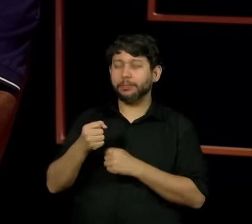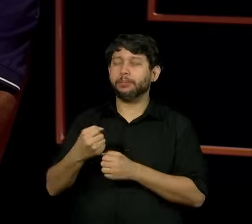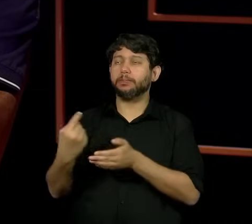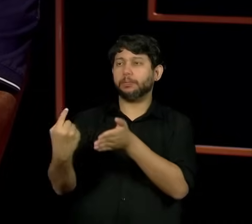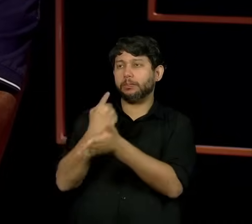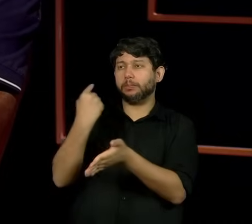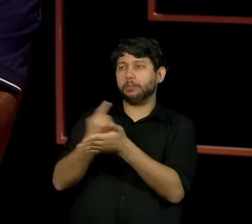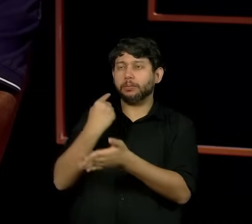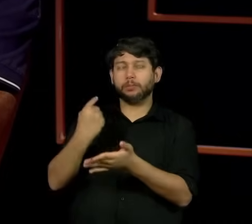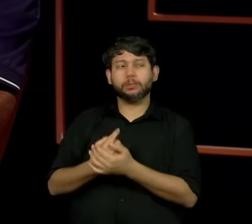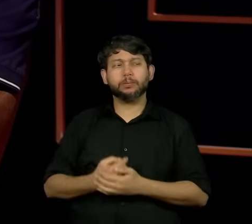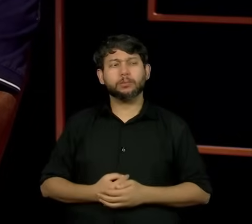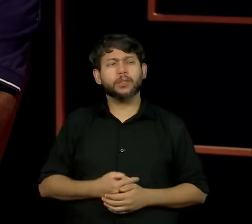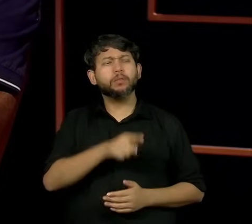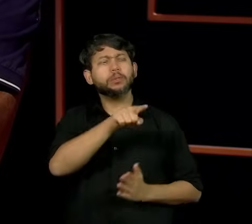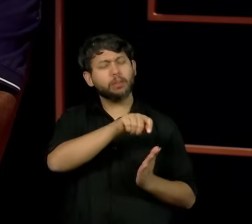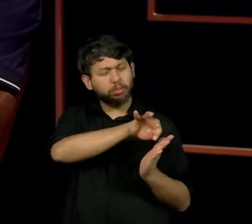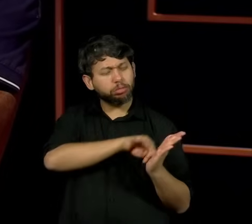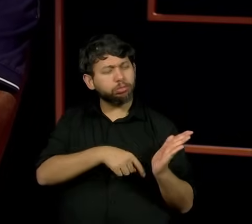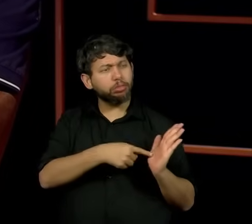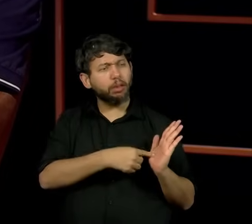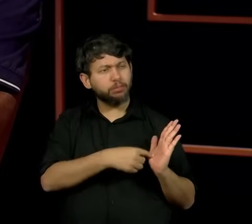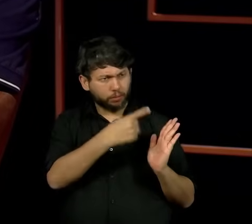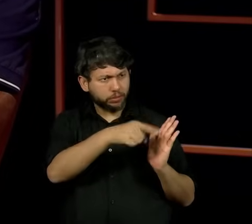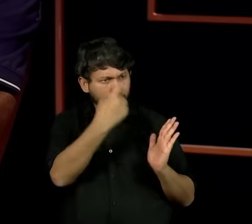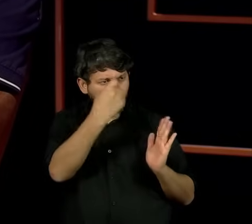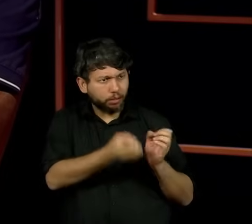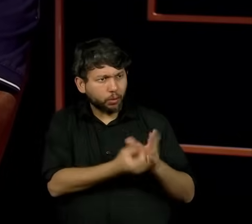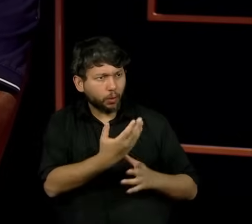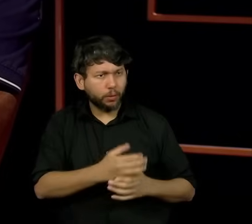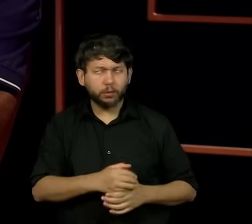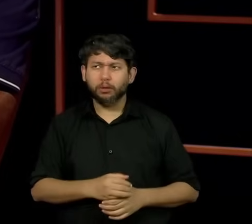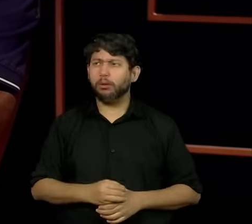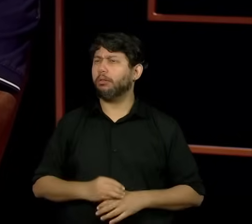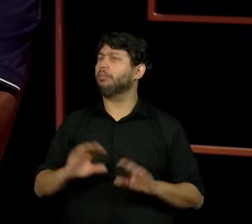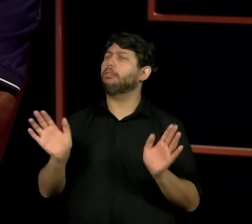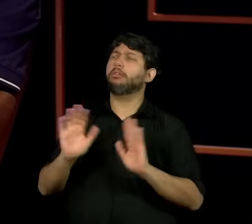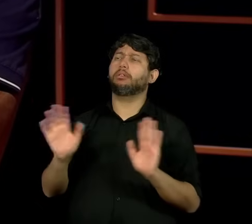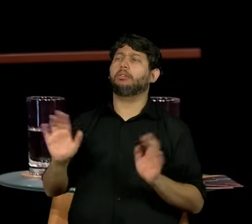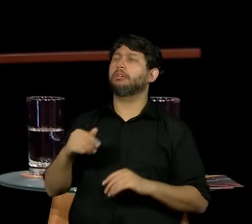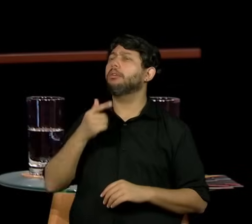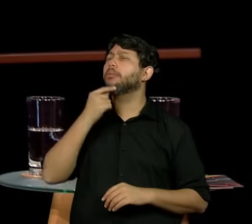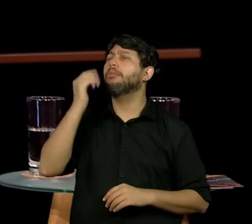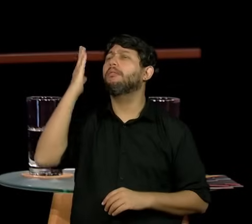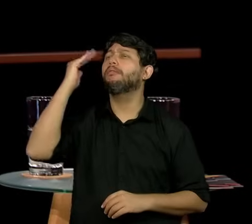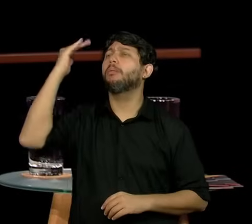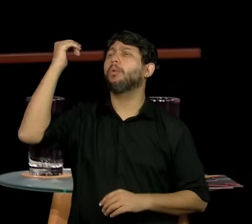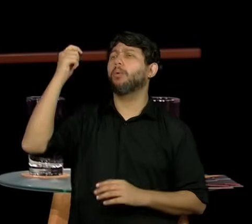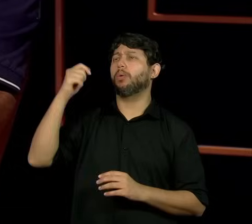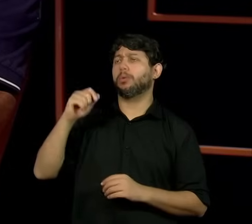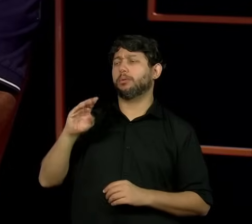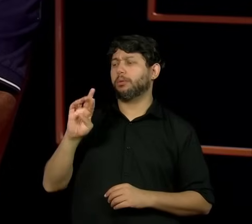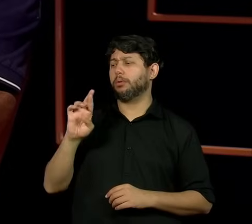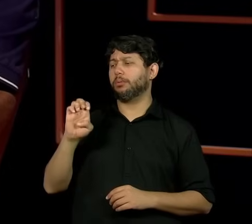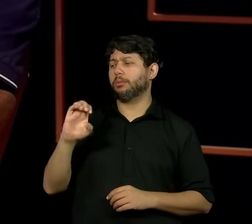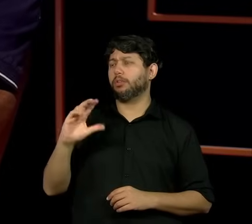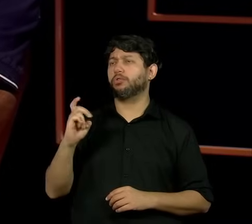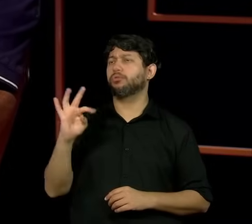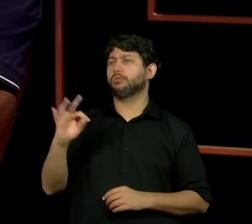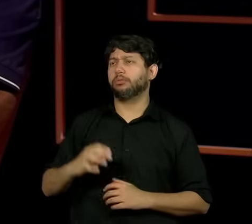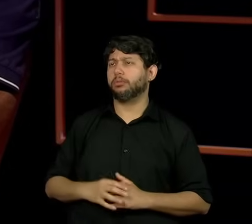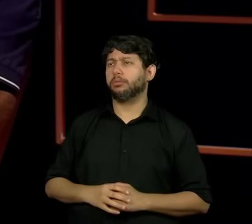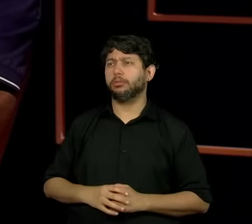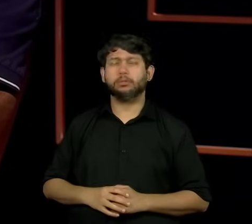falou para mim, esse texto é seu? Não, não é meu. Esse é do Bertolt Brecht. Ah, muito bem, tá bom. Então,